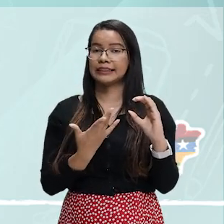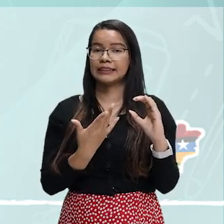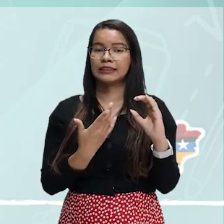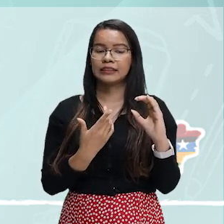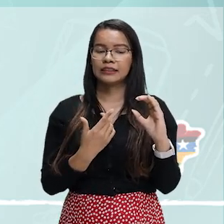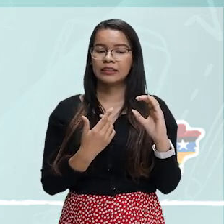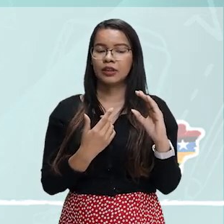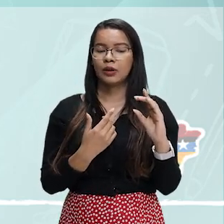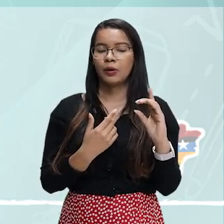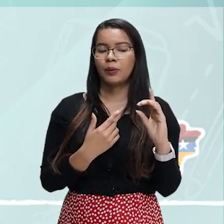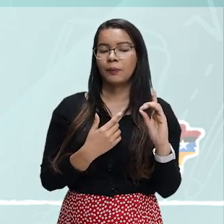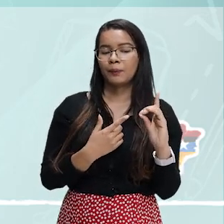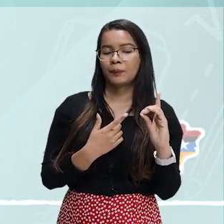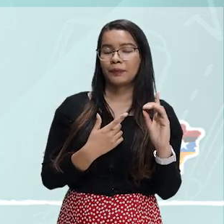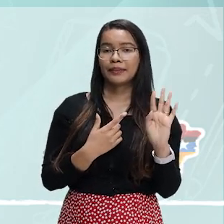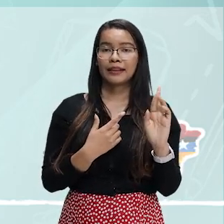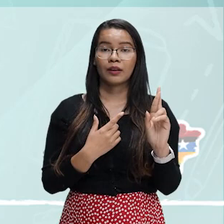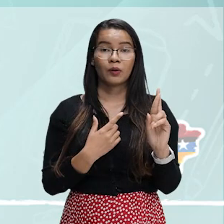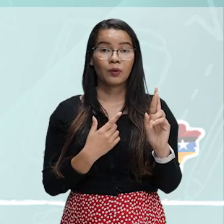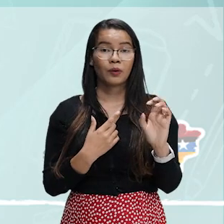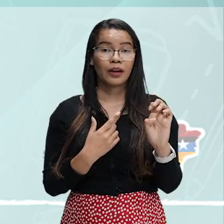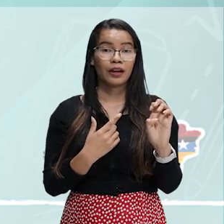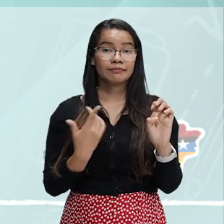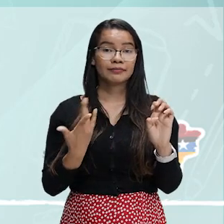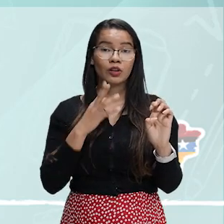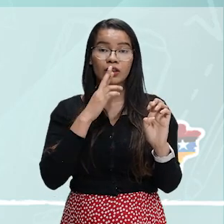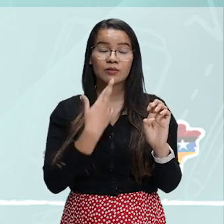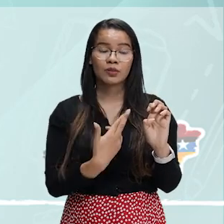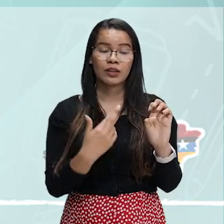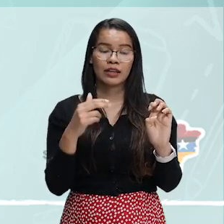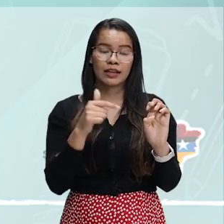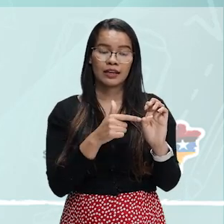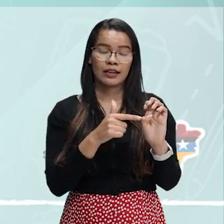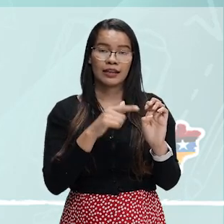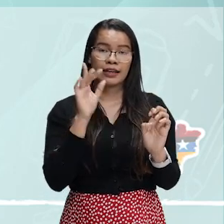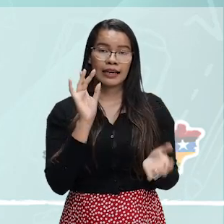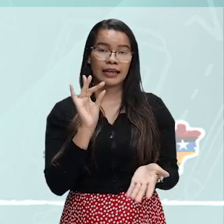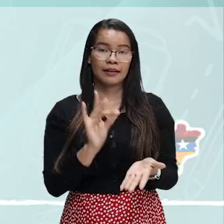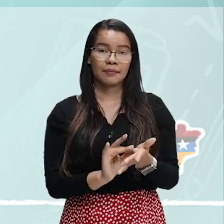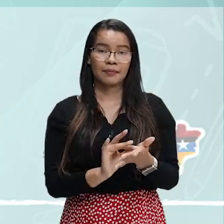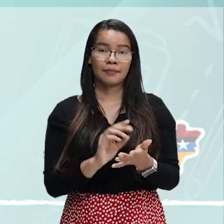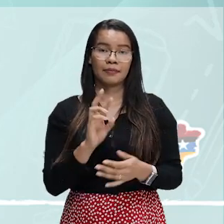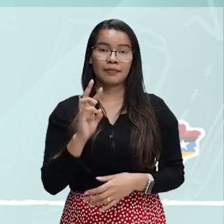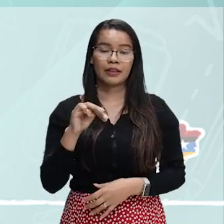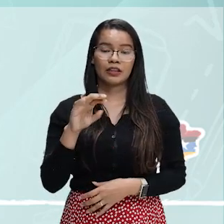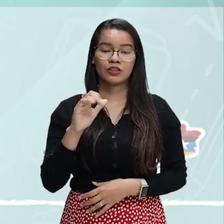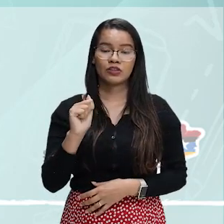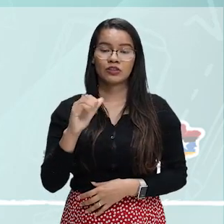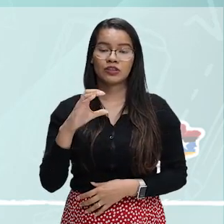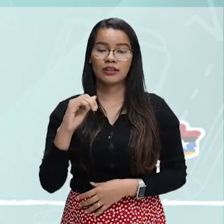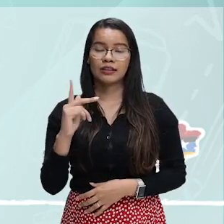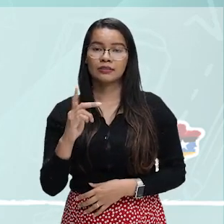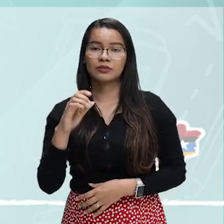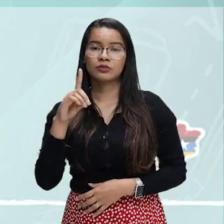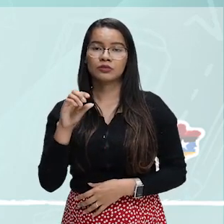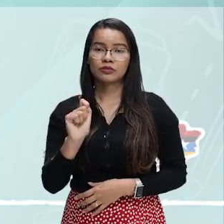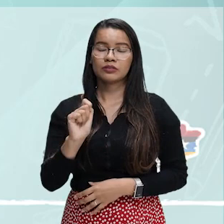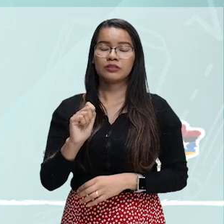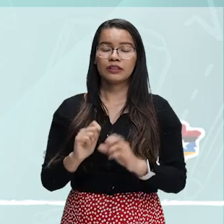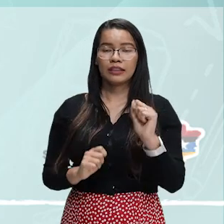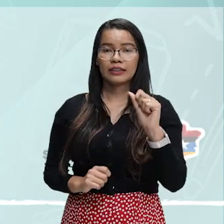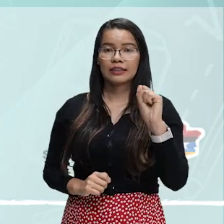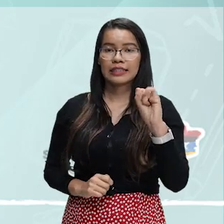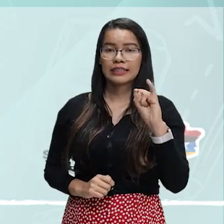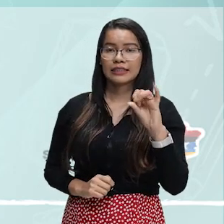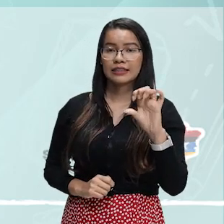de responder. Resposta é realista. Machado de Assis, embora tenha começado a escrever